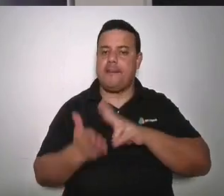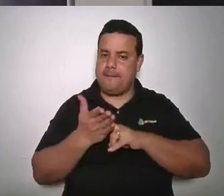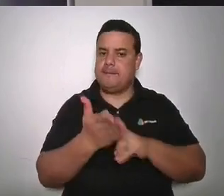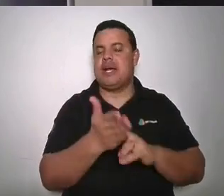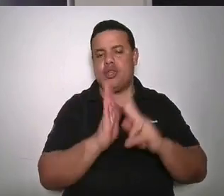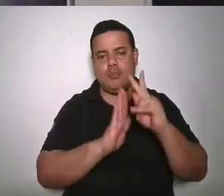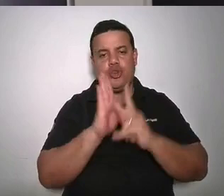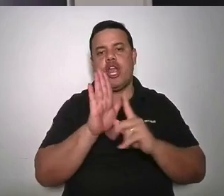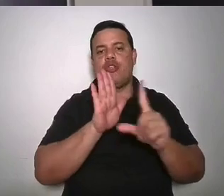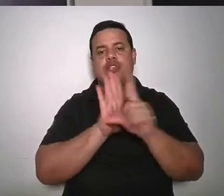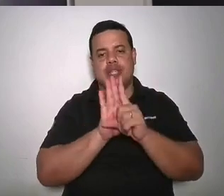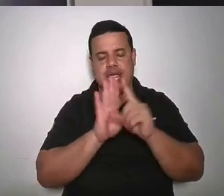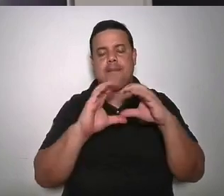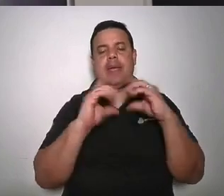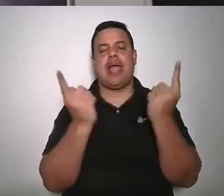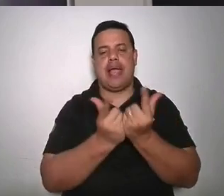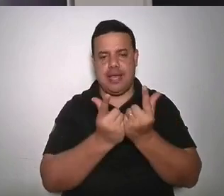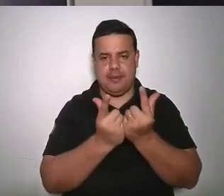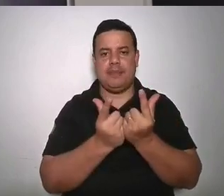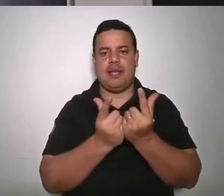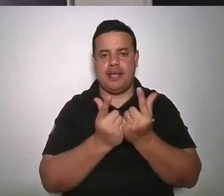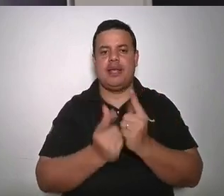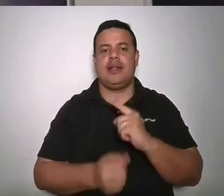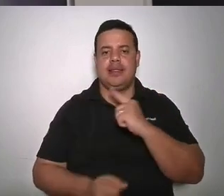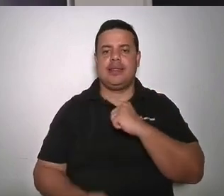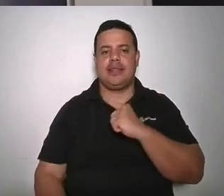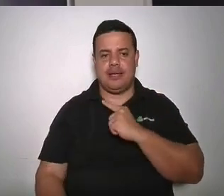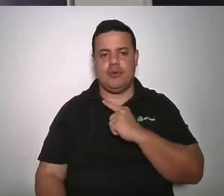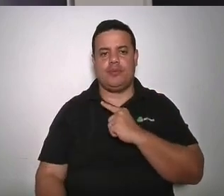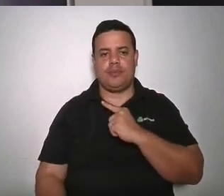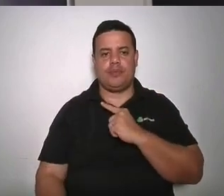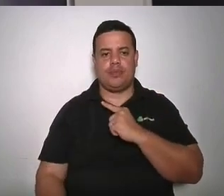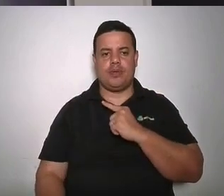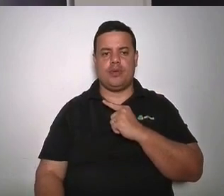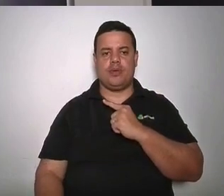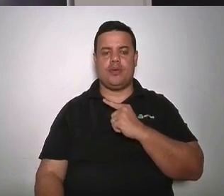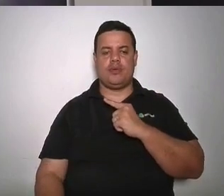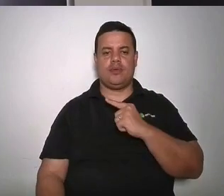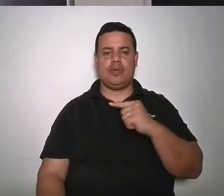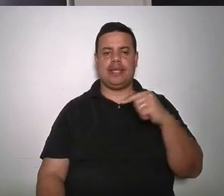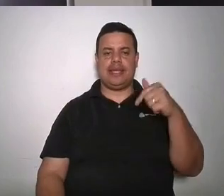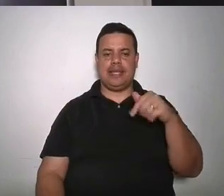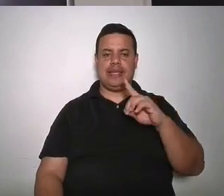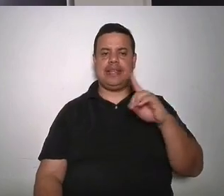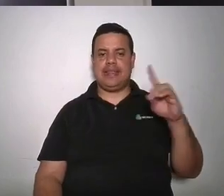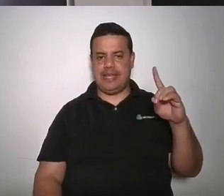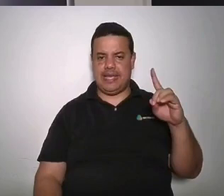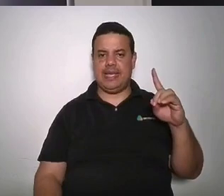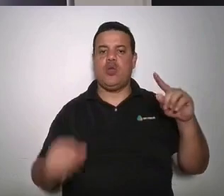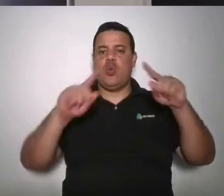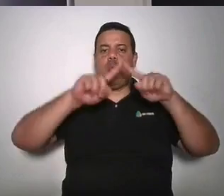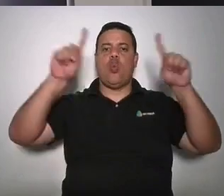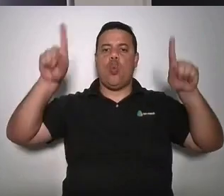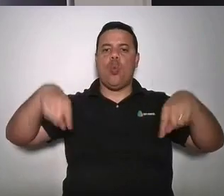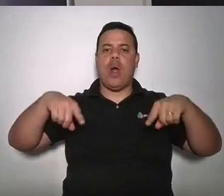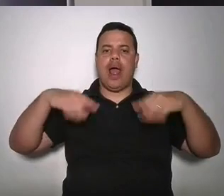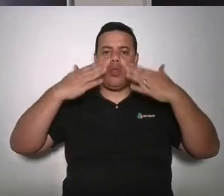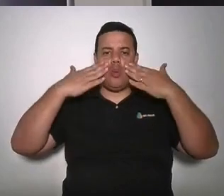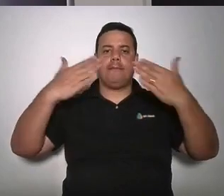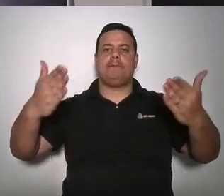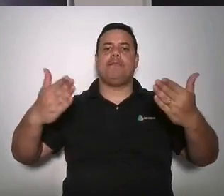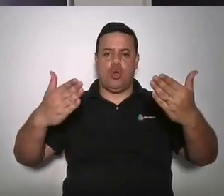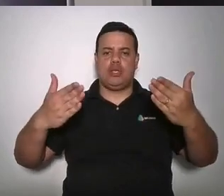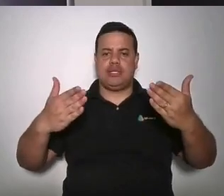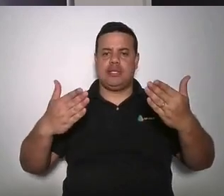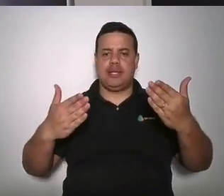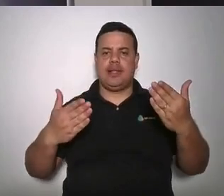Câmara Municipal. Então, tem ali o QDD, que é o quadro de demonstrações, onde traz a dotação,